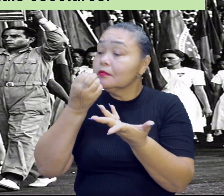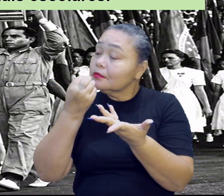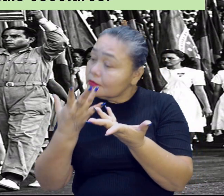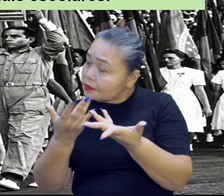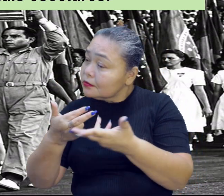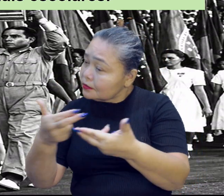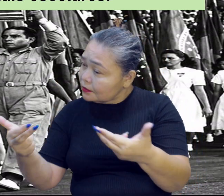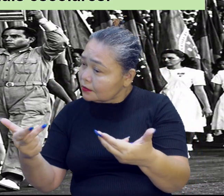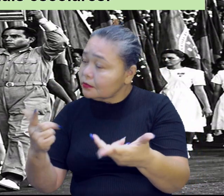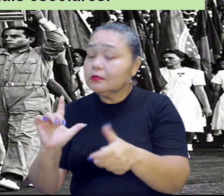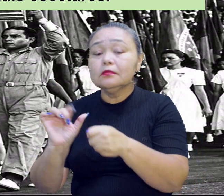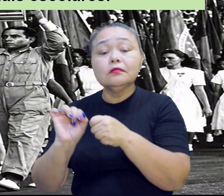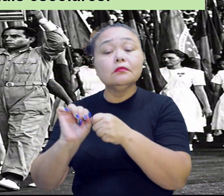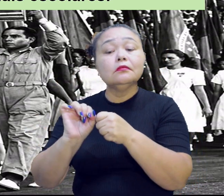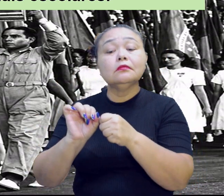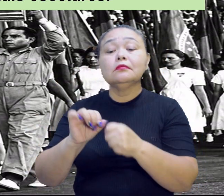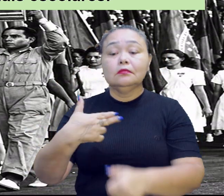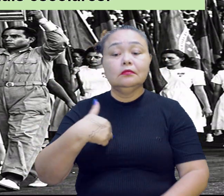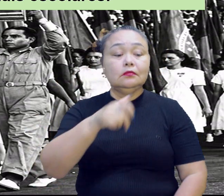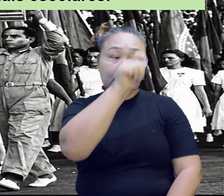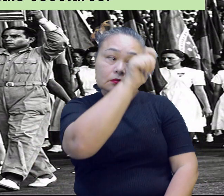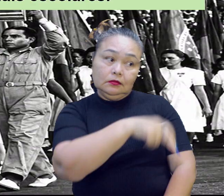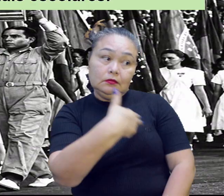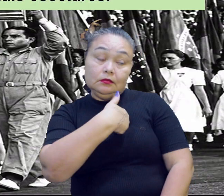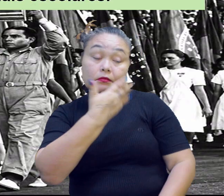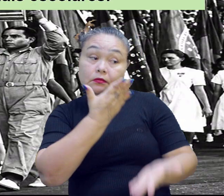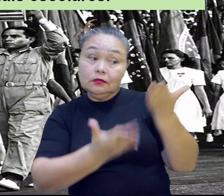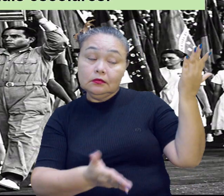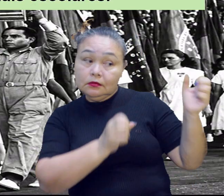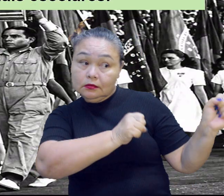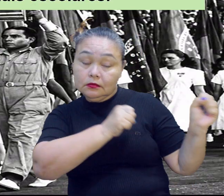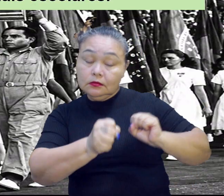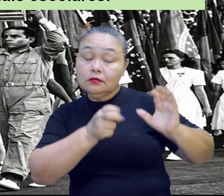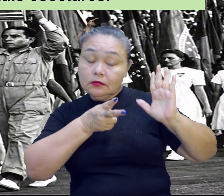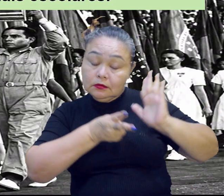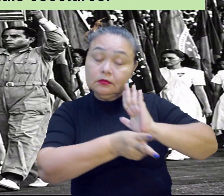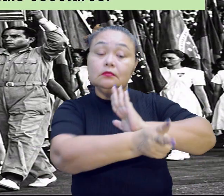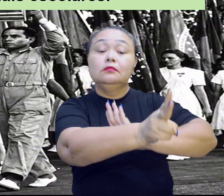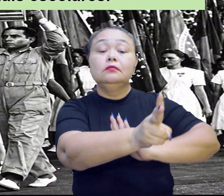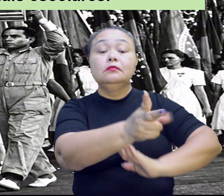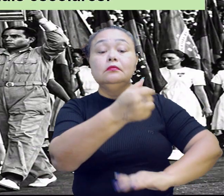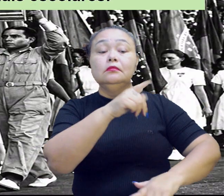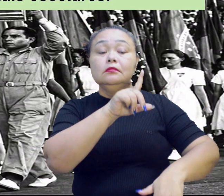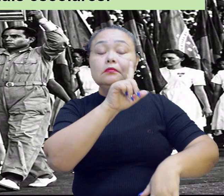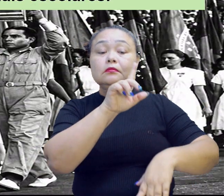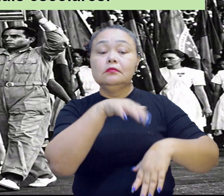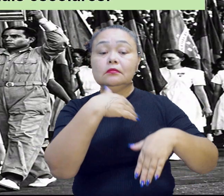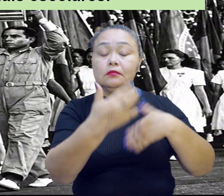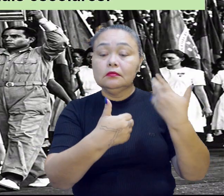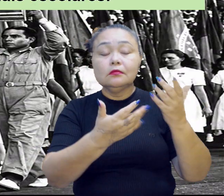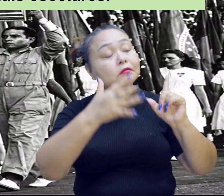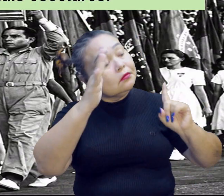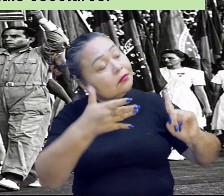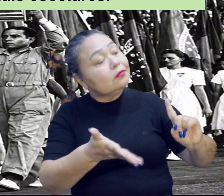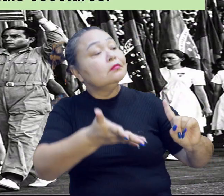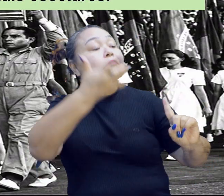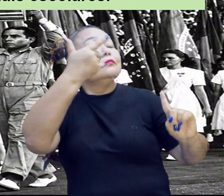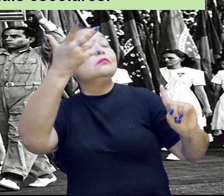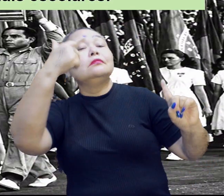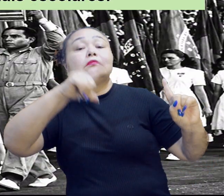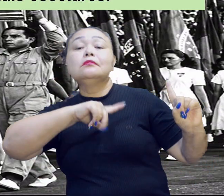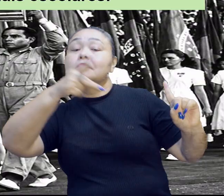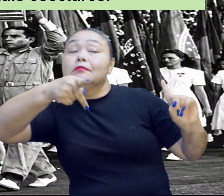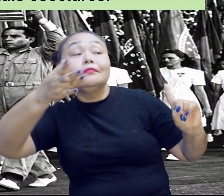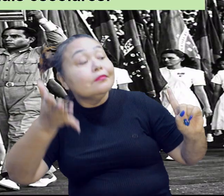E o Getúlio Vargas, para não perder o poder e para continuar sendo glorificado, adorado